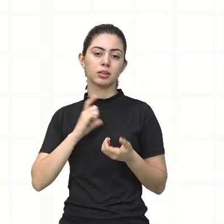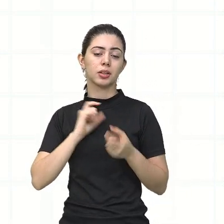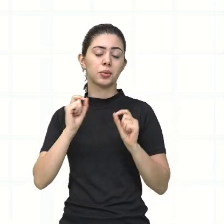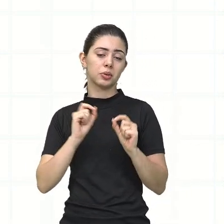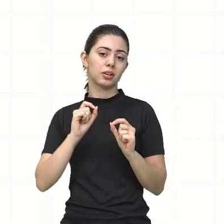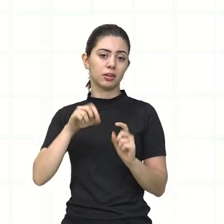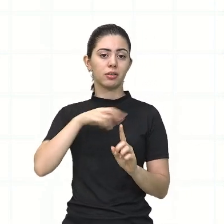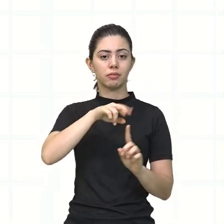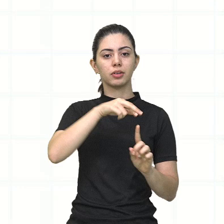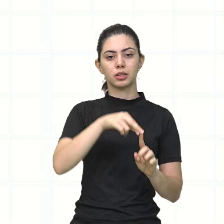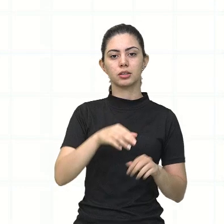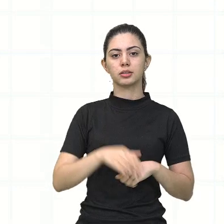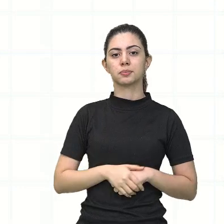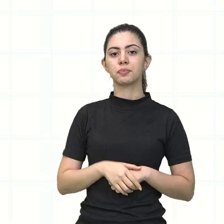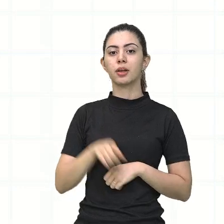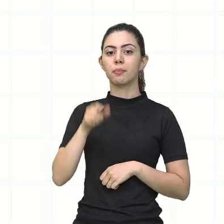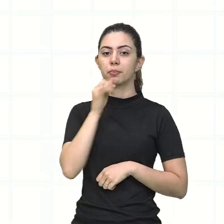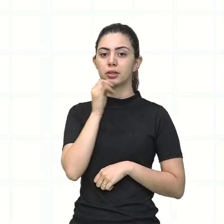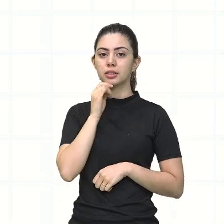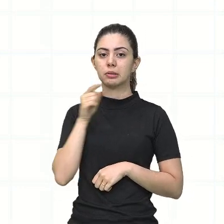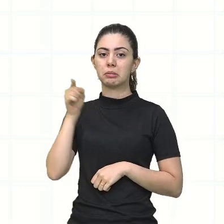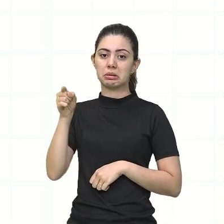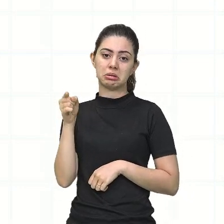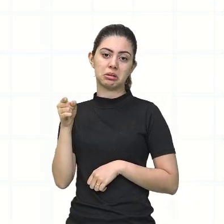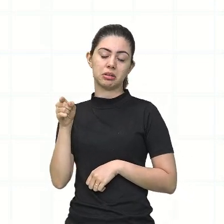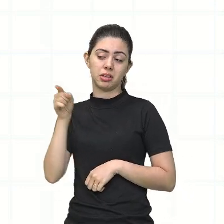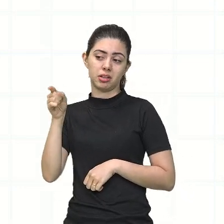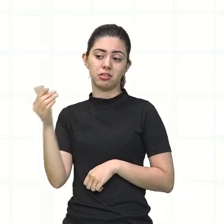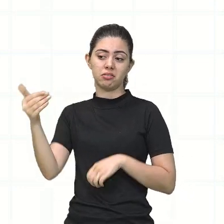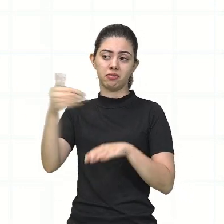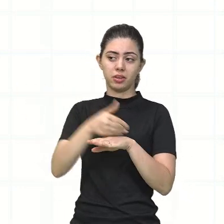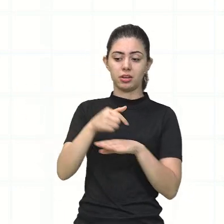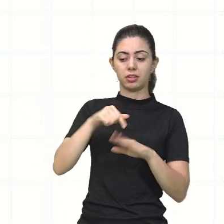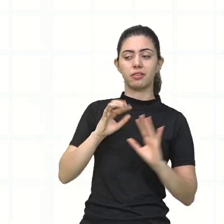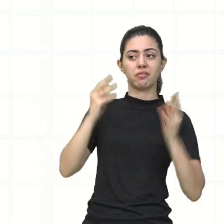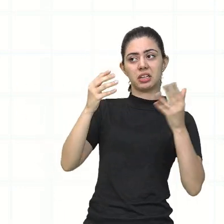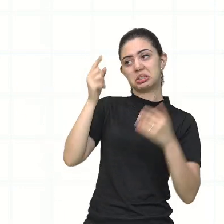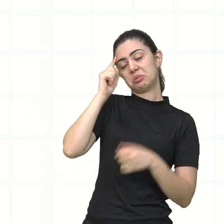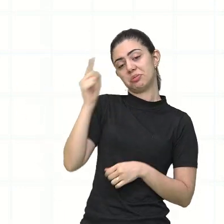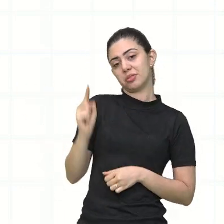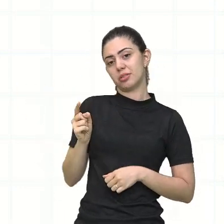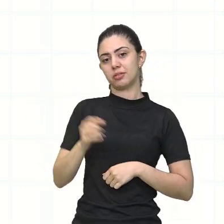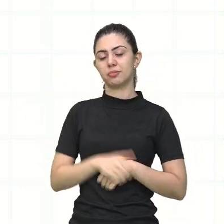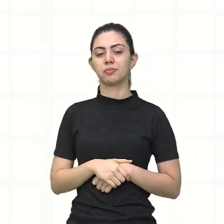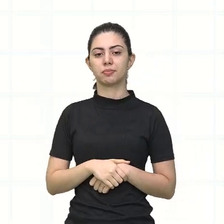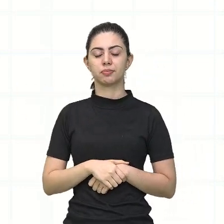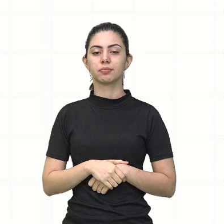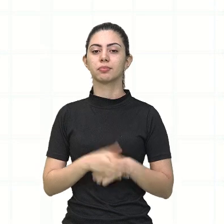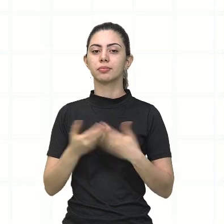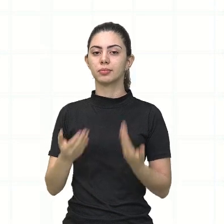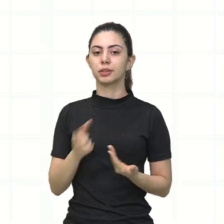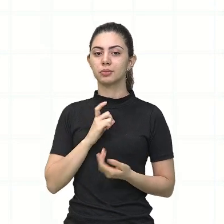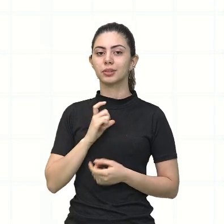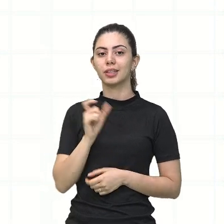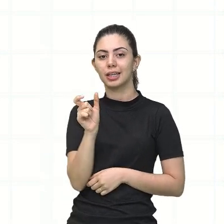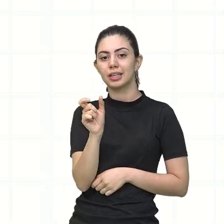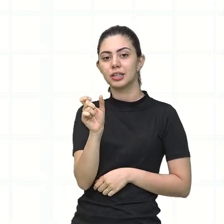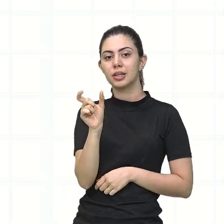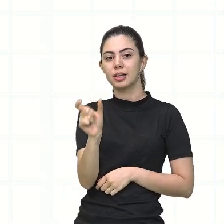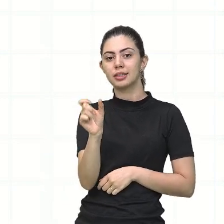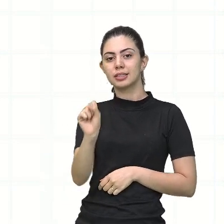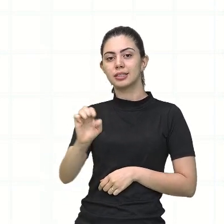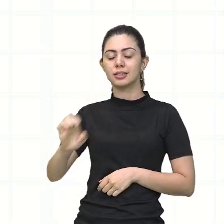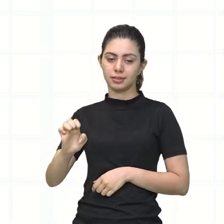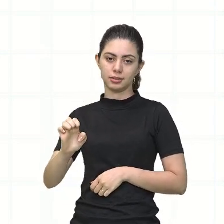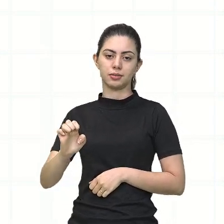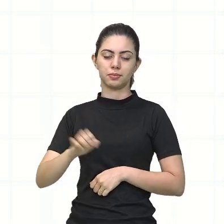aparecer. Não sei o que, se ele virá à festa. No caso, não temos o que, nós temos a condição